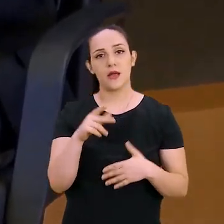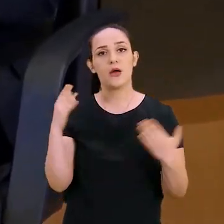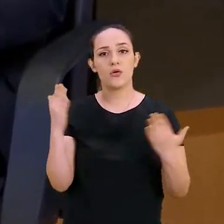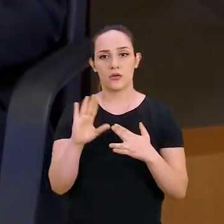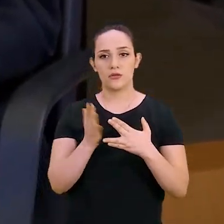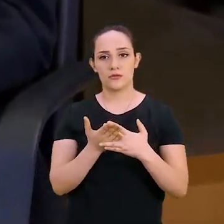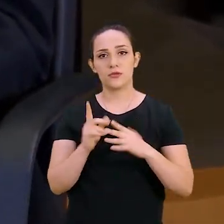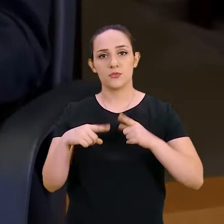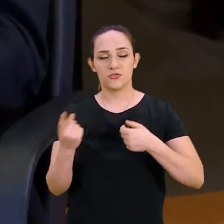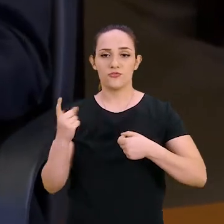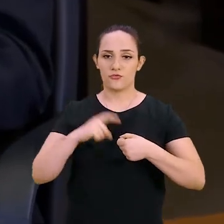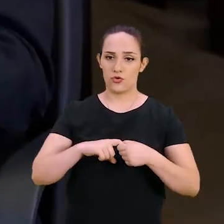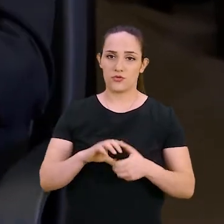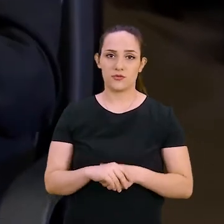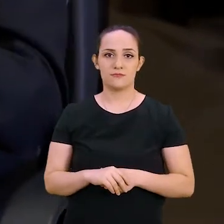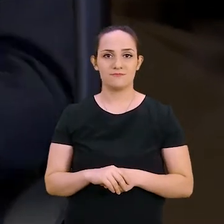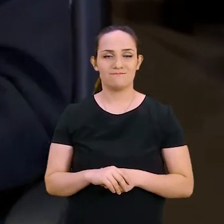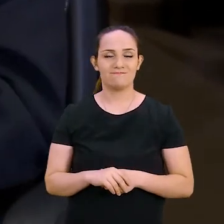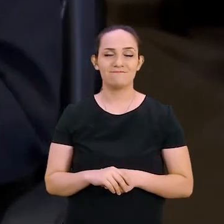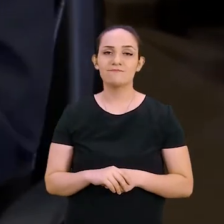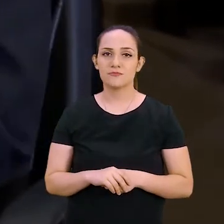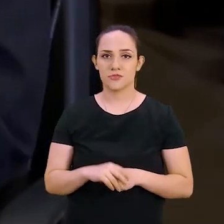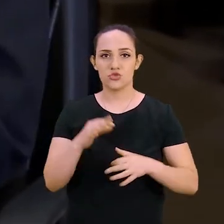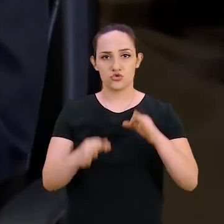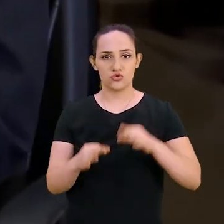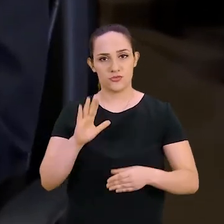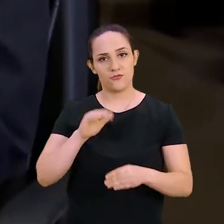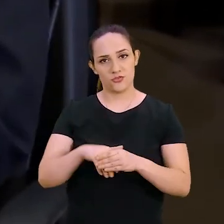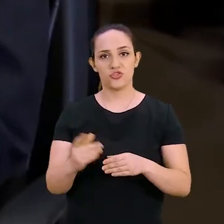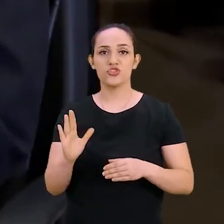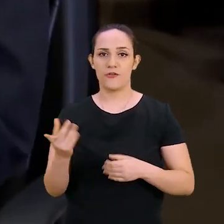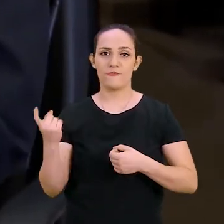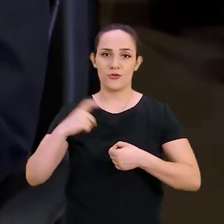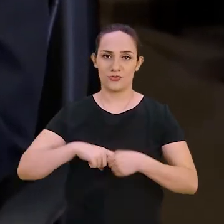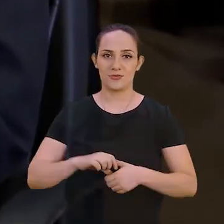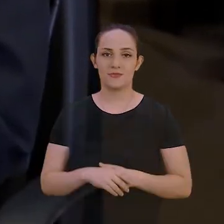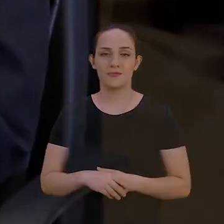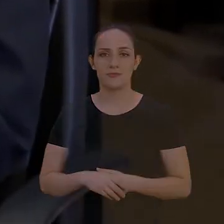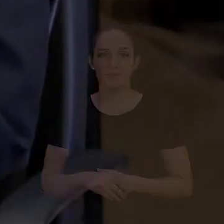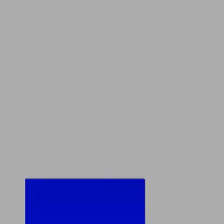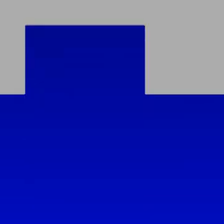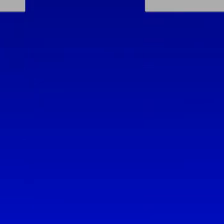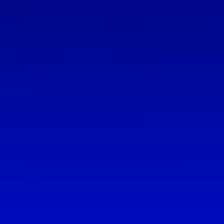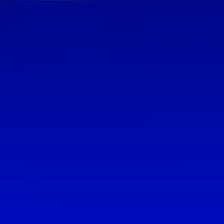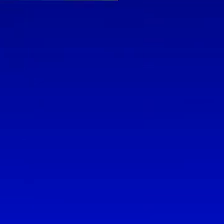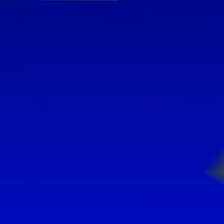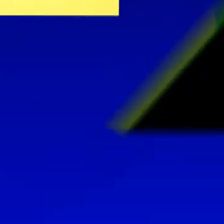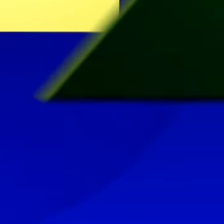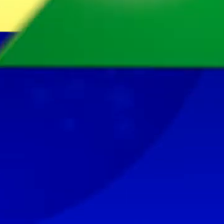vamos para um breve intervalo e já voltamos para o último bloco. Não sai daí, o Justiça Eleitoral em Foco volta já.